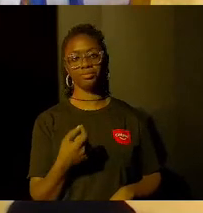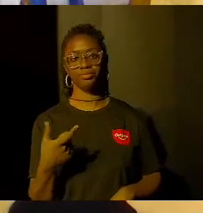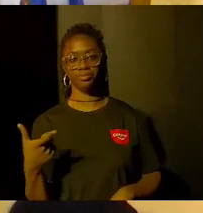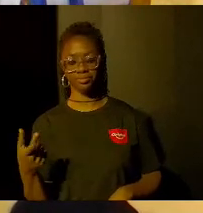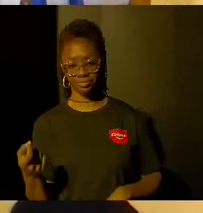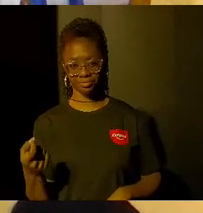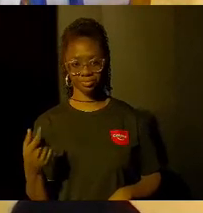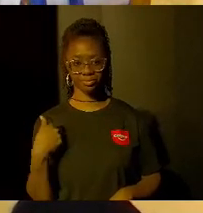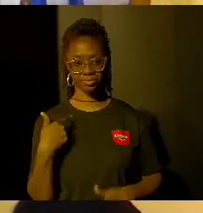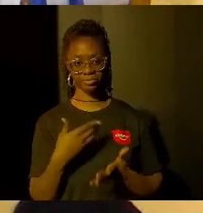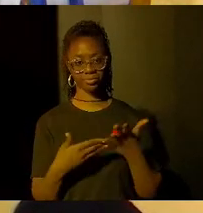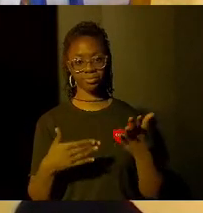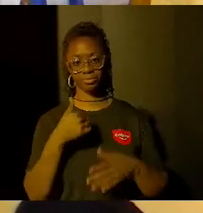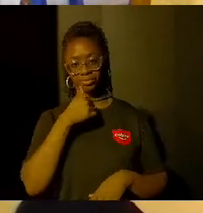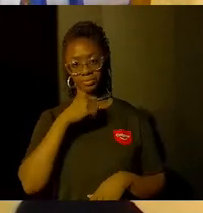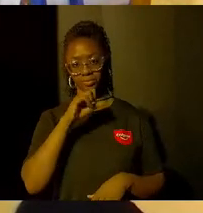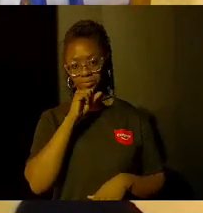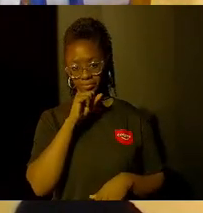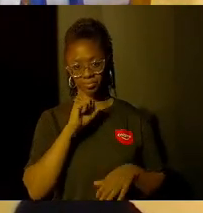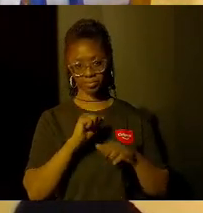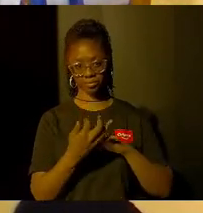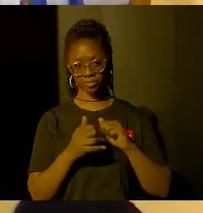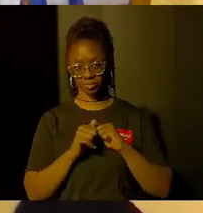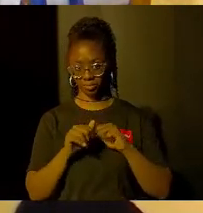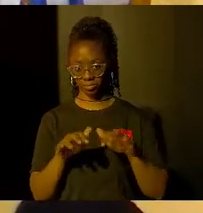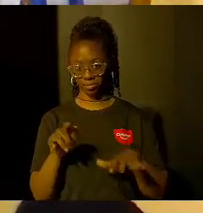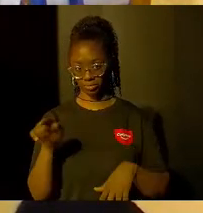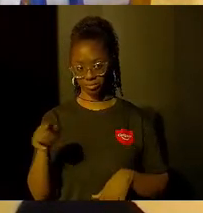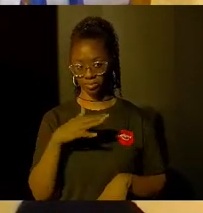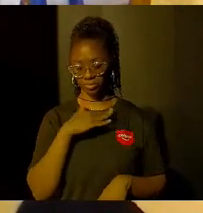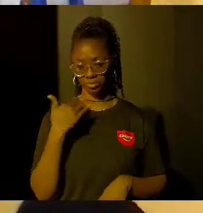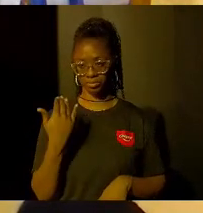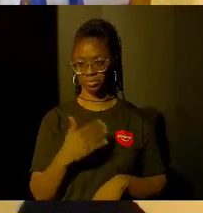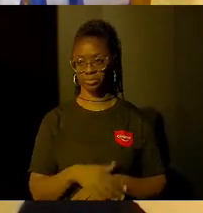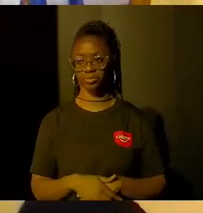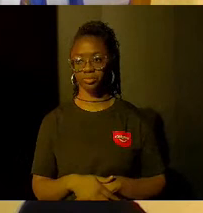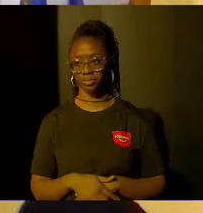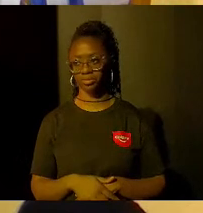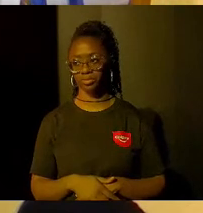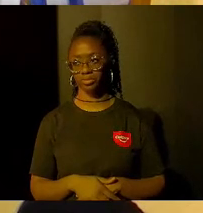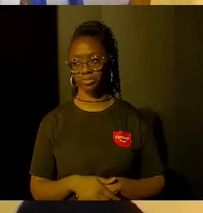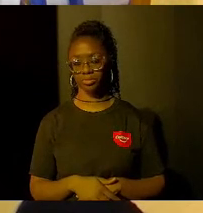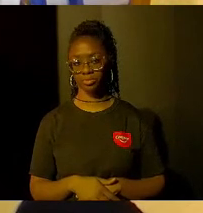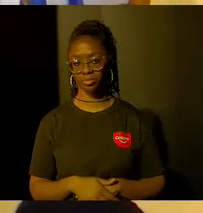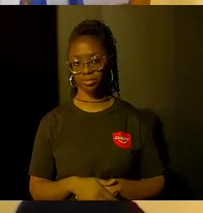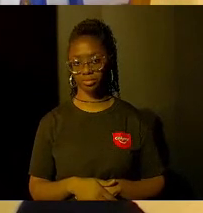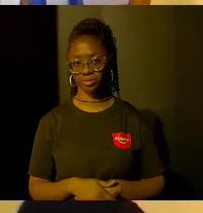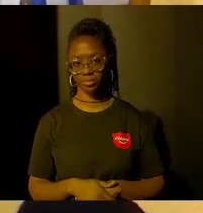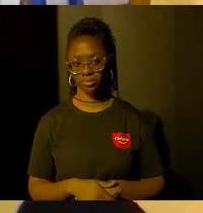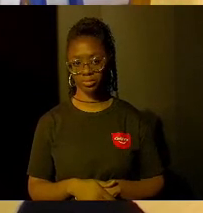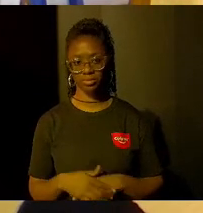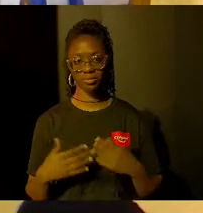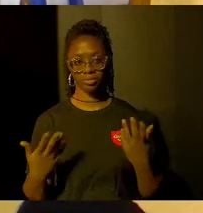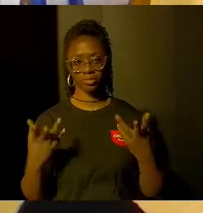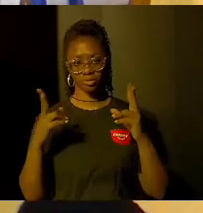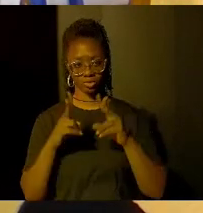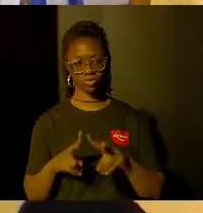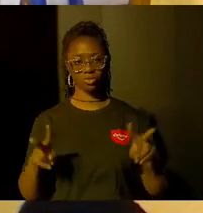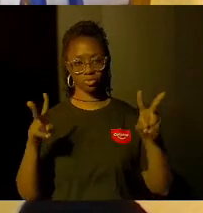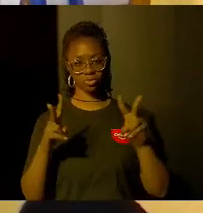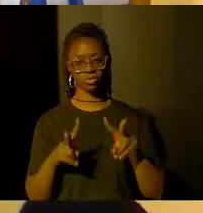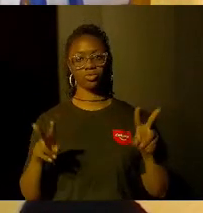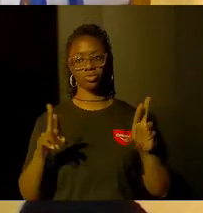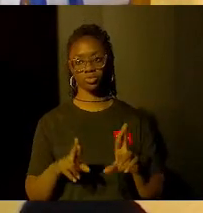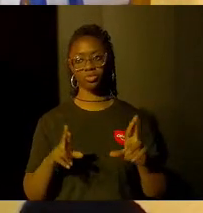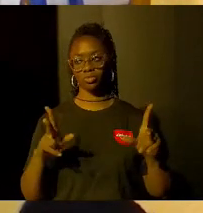eu perdi minha mãe pela pandemia E aí já me dá uma um olhar diferente quando você fala